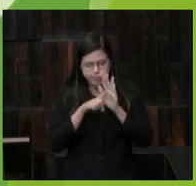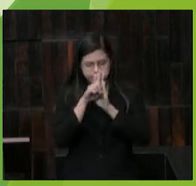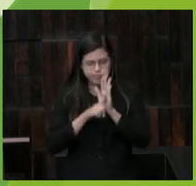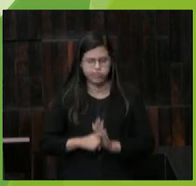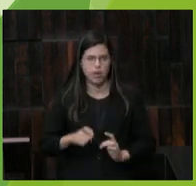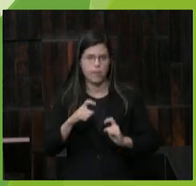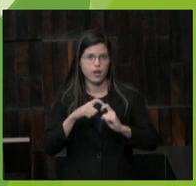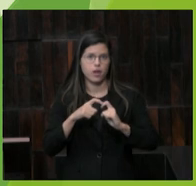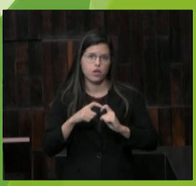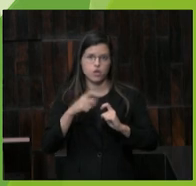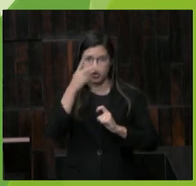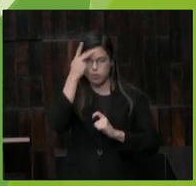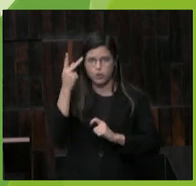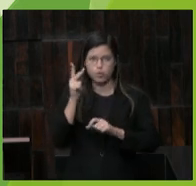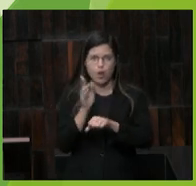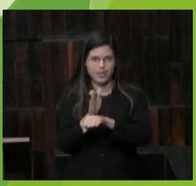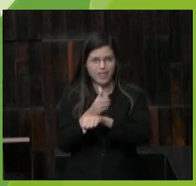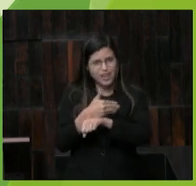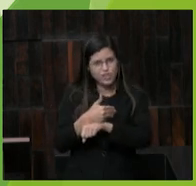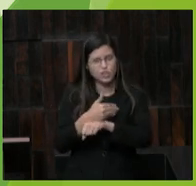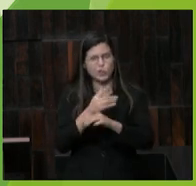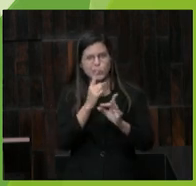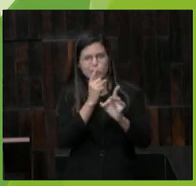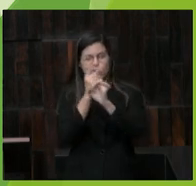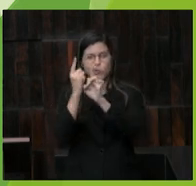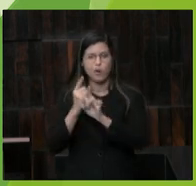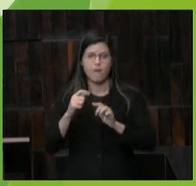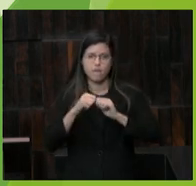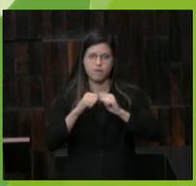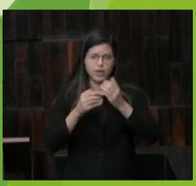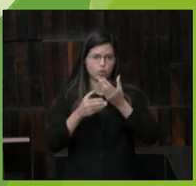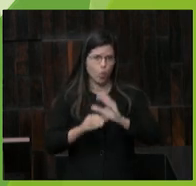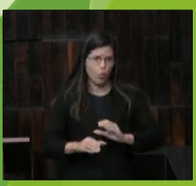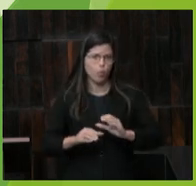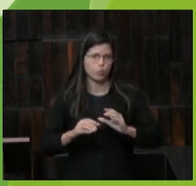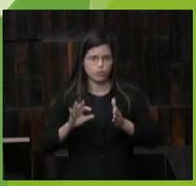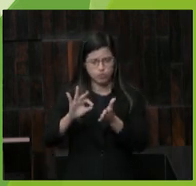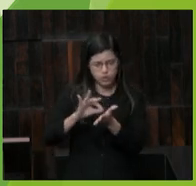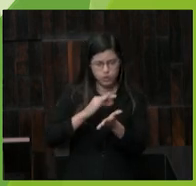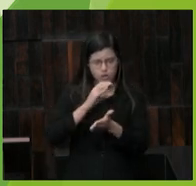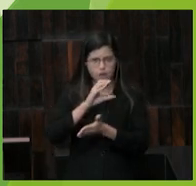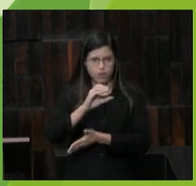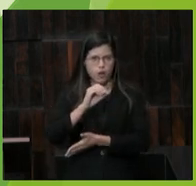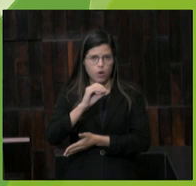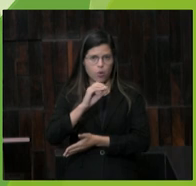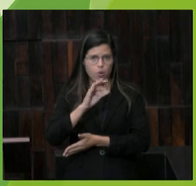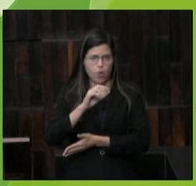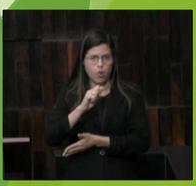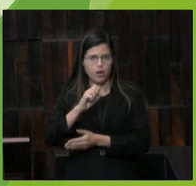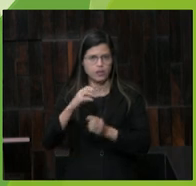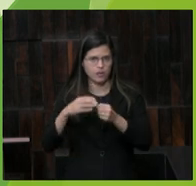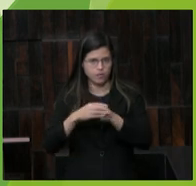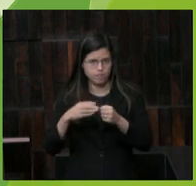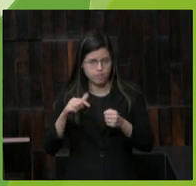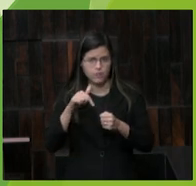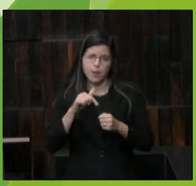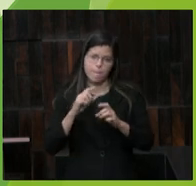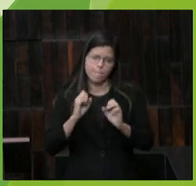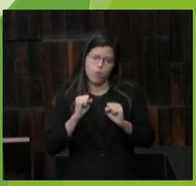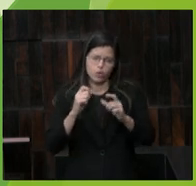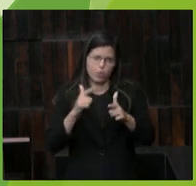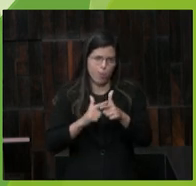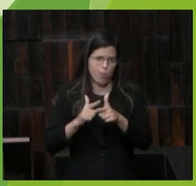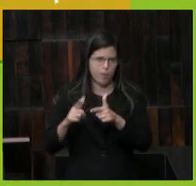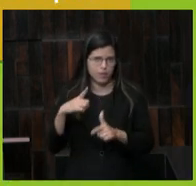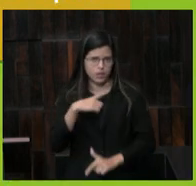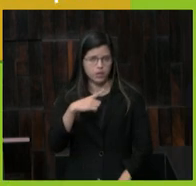um diagnóstico tardio fazem o concurso, se inscrevem na cota da pessoa com deficiência e podem ter esse problema. Aí,